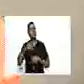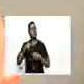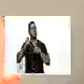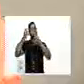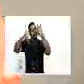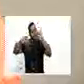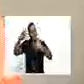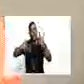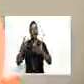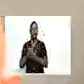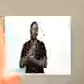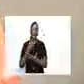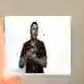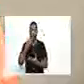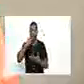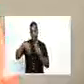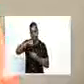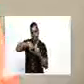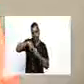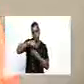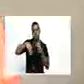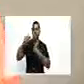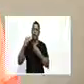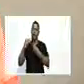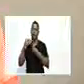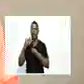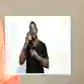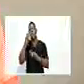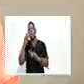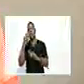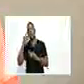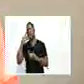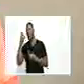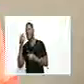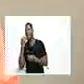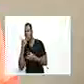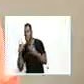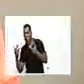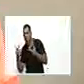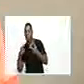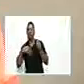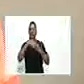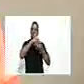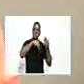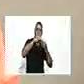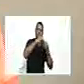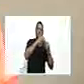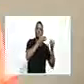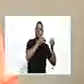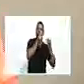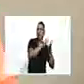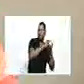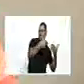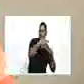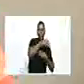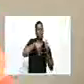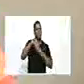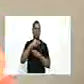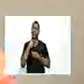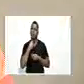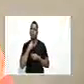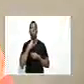voltando de novo a colocar lixo orgânico no dia de reciclado então eles fazem esse trabalho e continuamente